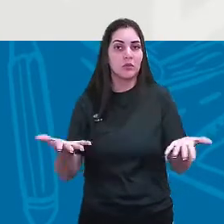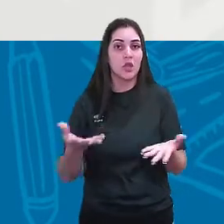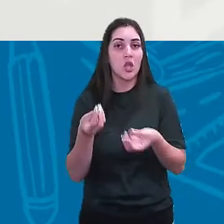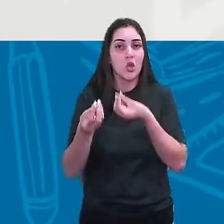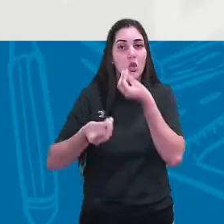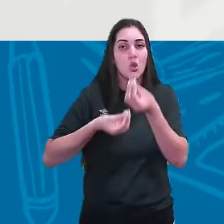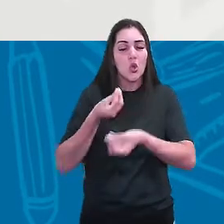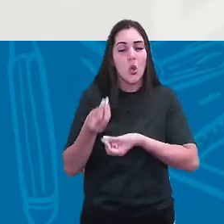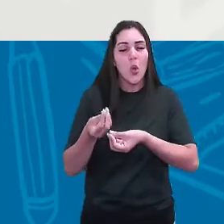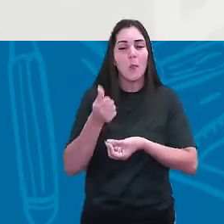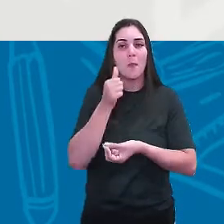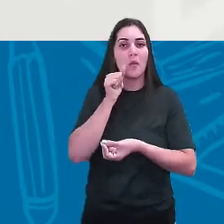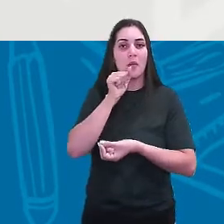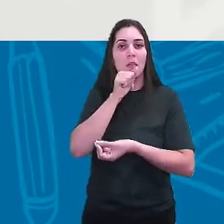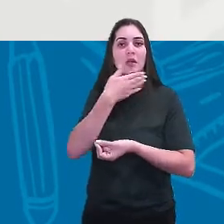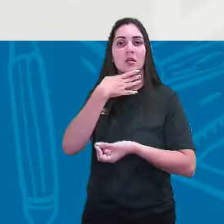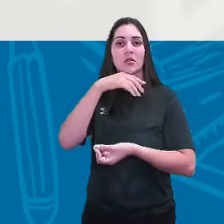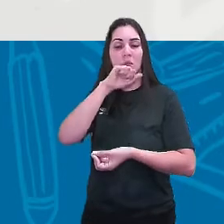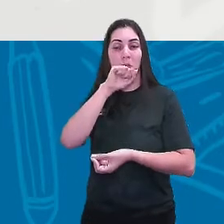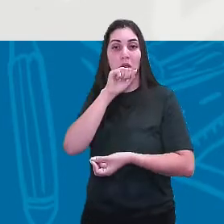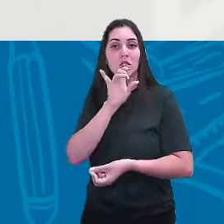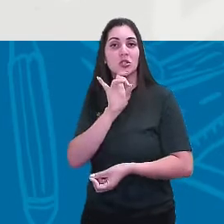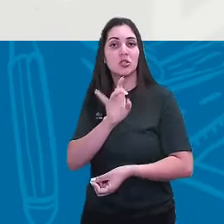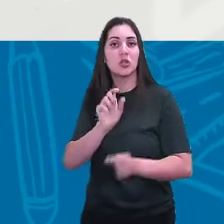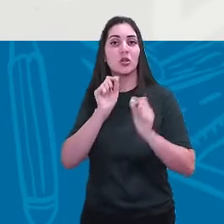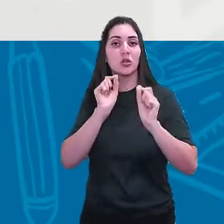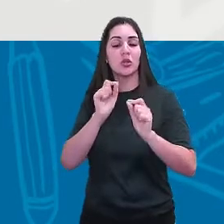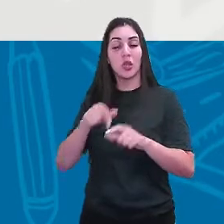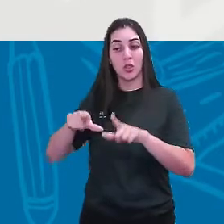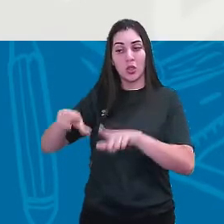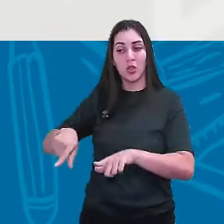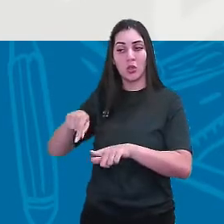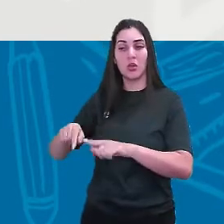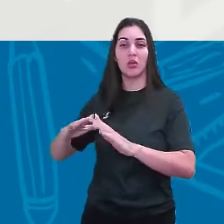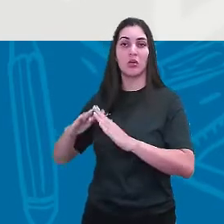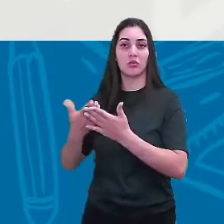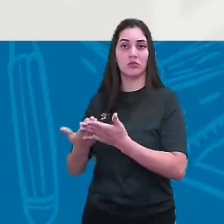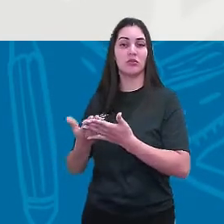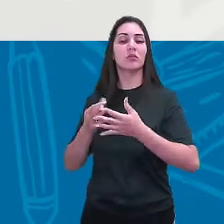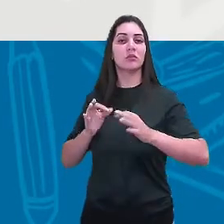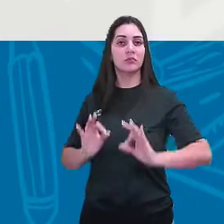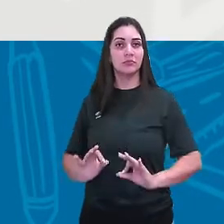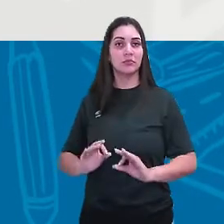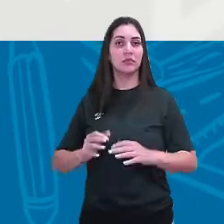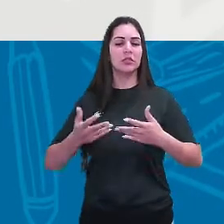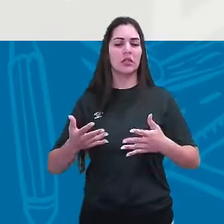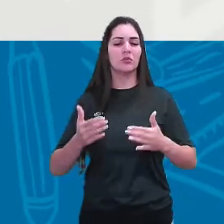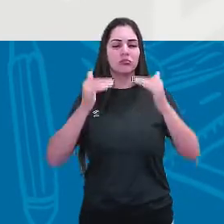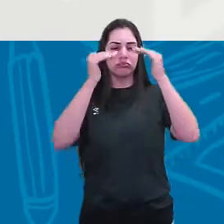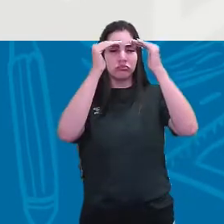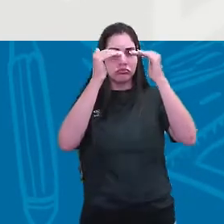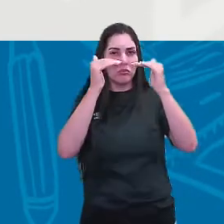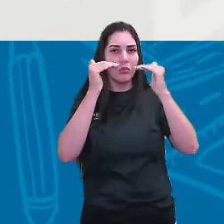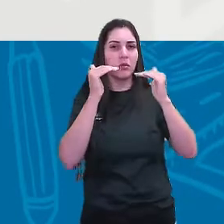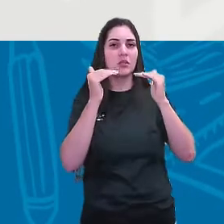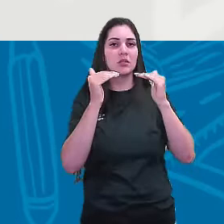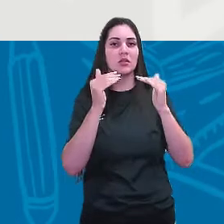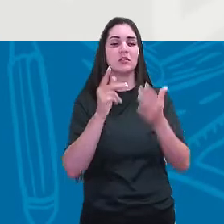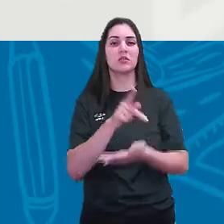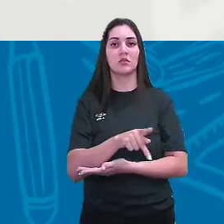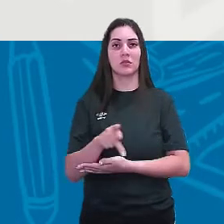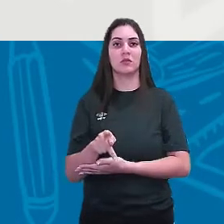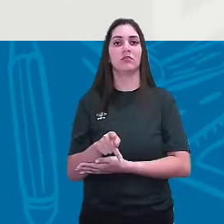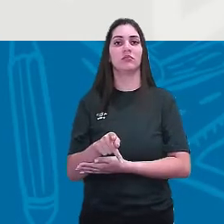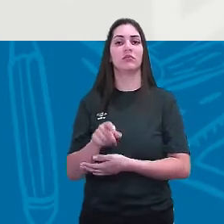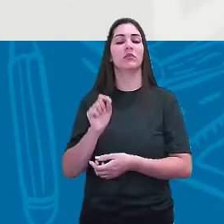a sua mãe, o seu pai, só que lá no ambiente da escola, tá certo? Então, obedeçam a sua professora